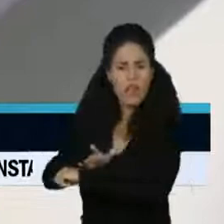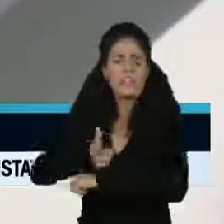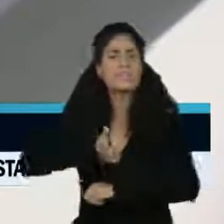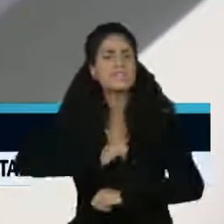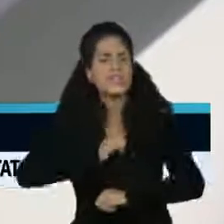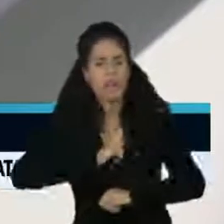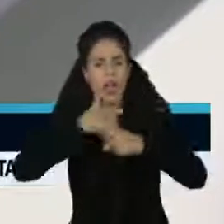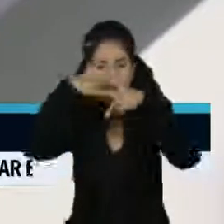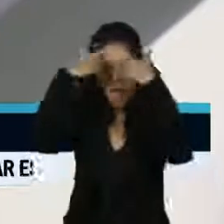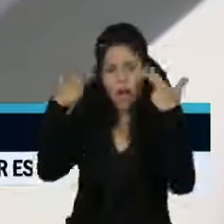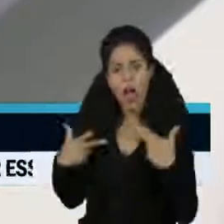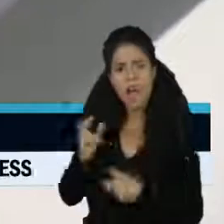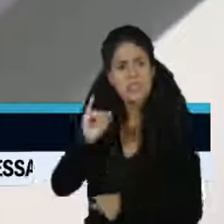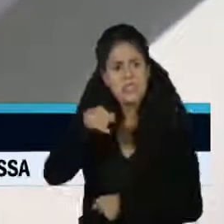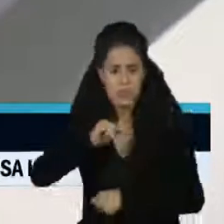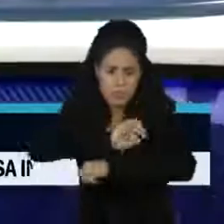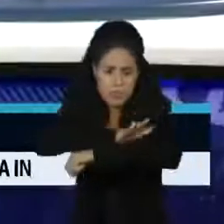todas as intolerâncias e pelo racismo